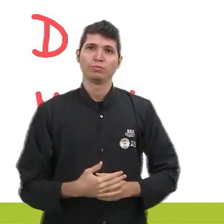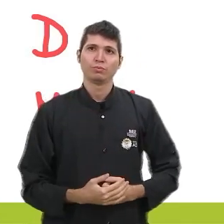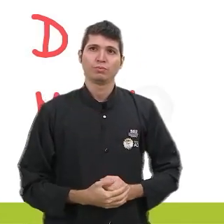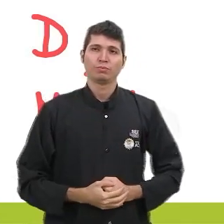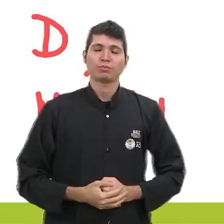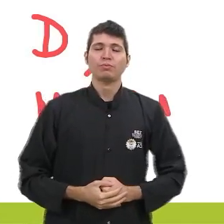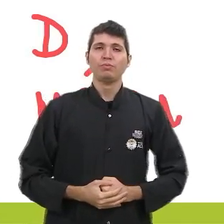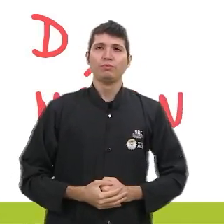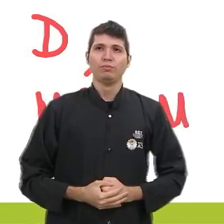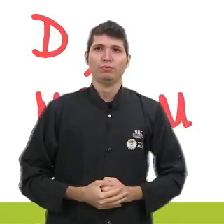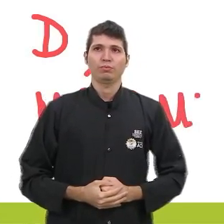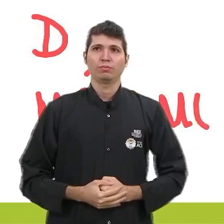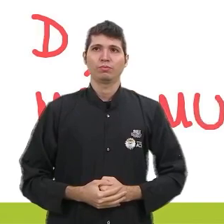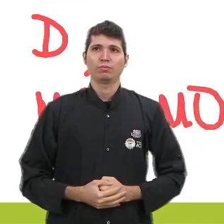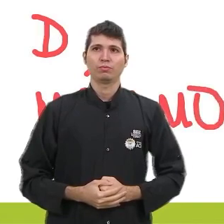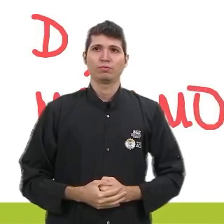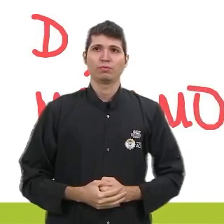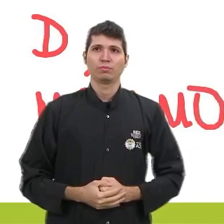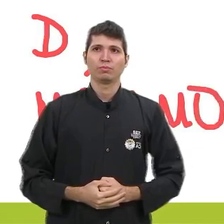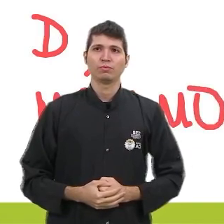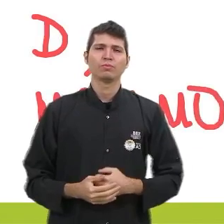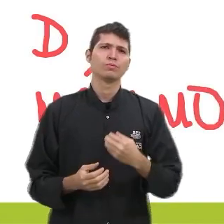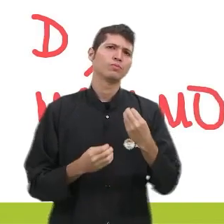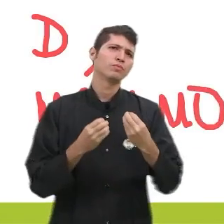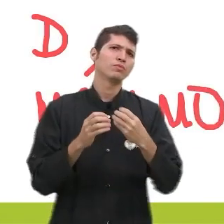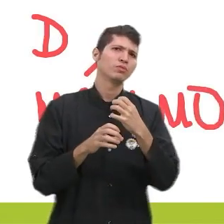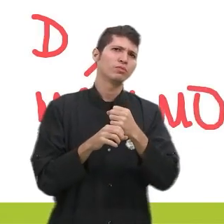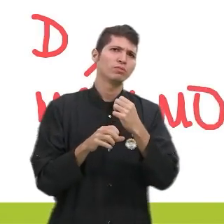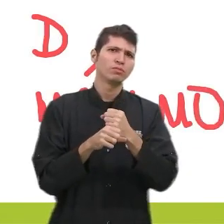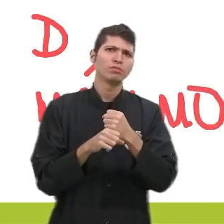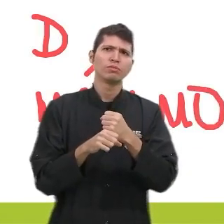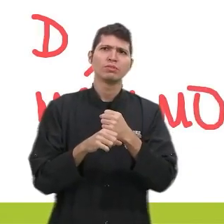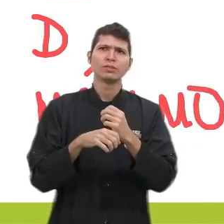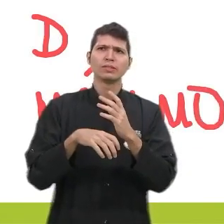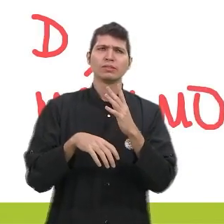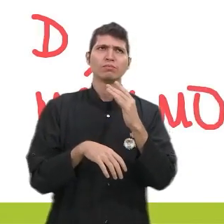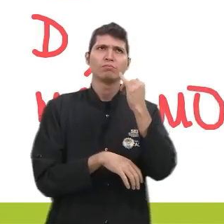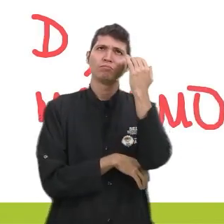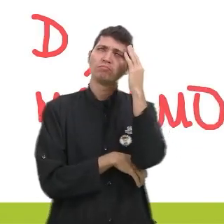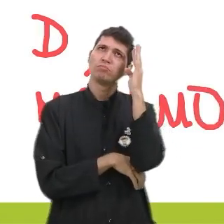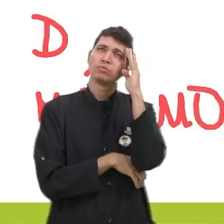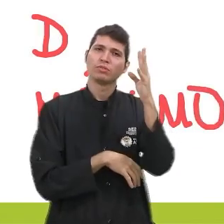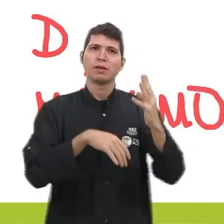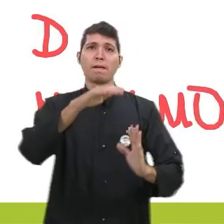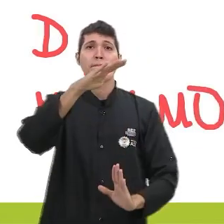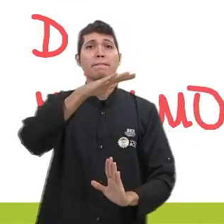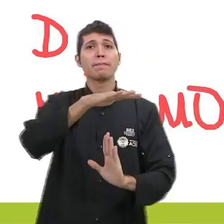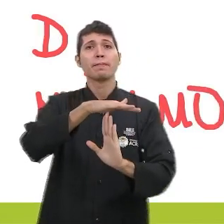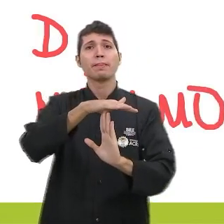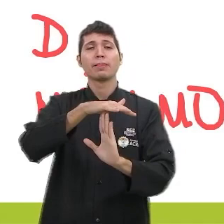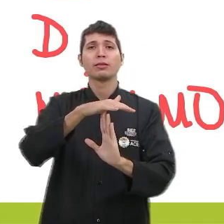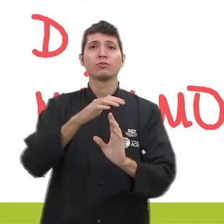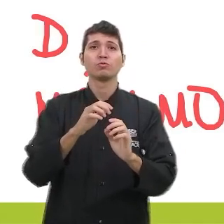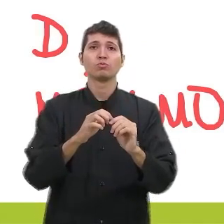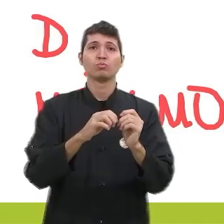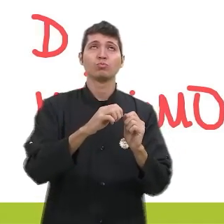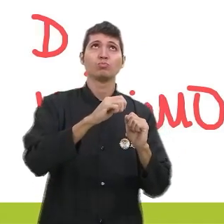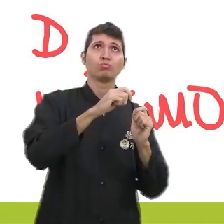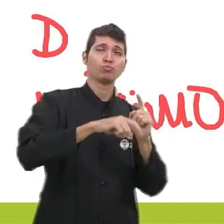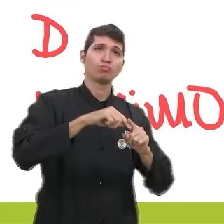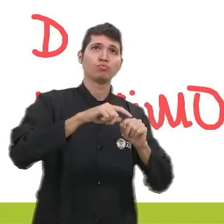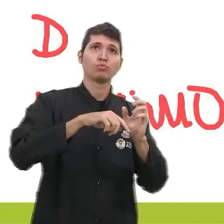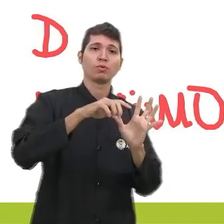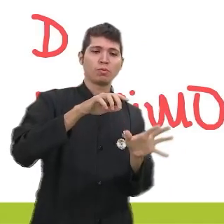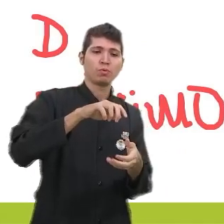como é que eu consigo definir essa de máximo? Gente, se você jogar um objeto para cima, imagina um projétil subindo e descendo, né, o objeto sendo lançado de